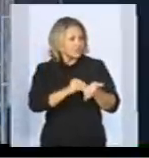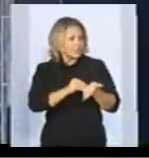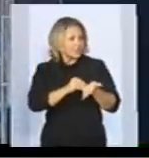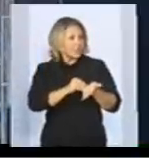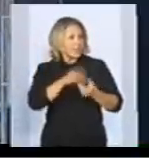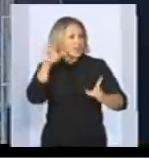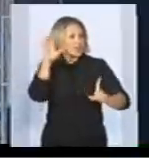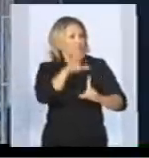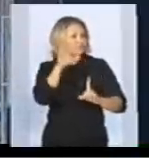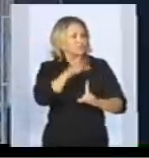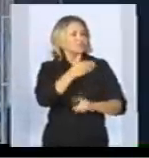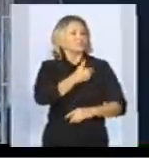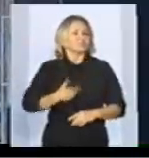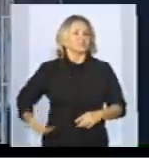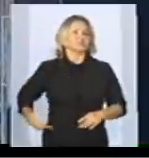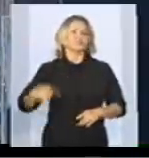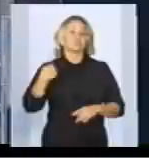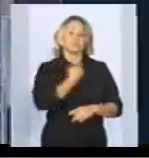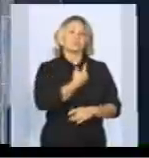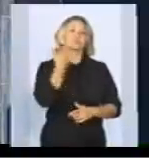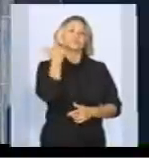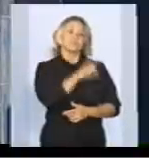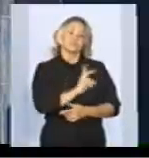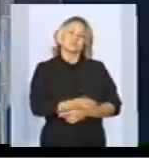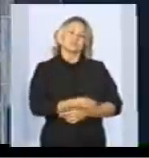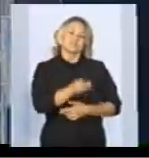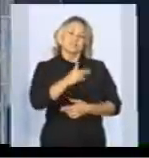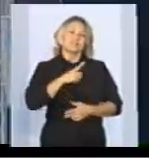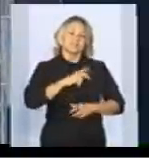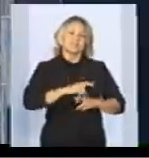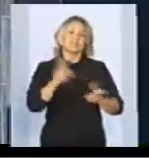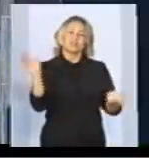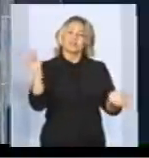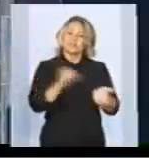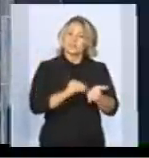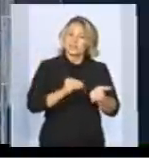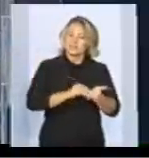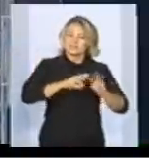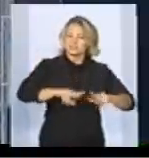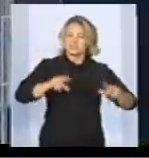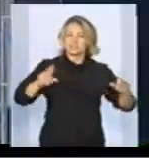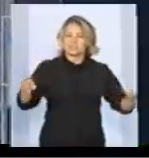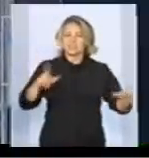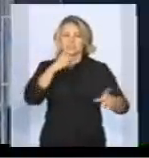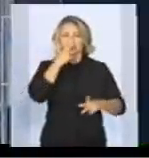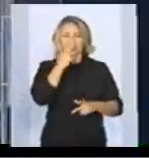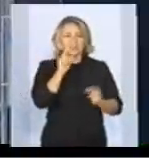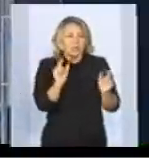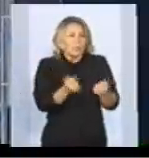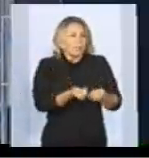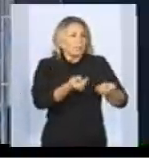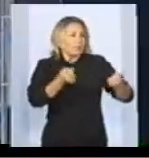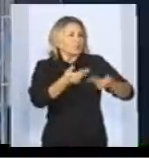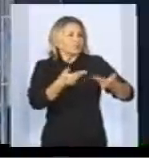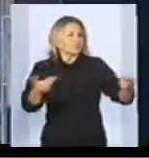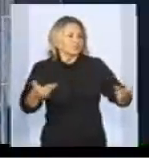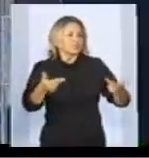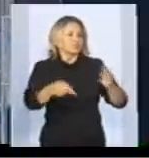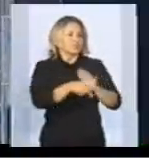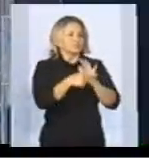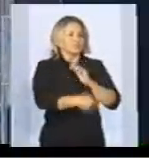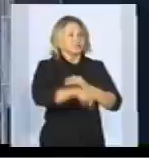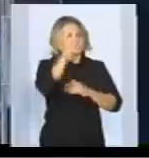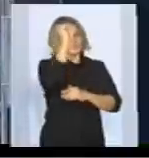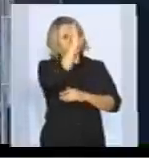do estado continuaríamos com o cenário de esz de diversidade e com restritas janelas de exibição de conteúdo Nacional na TV